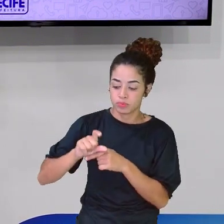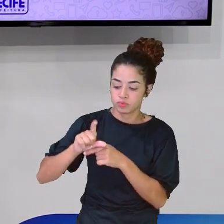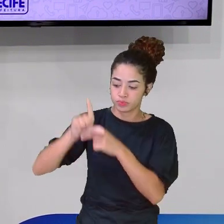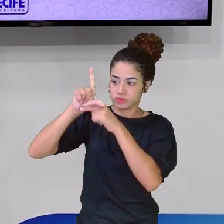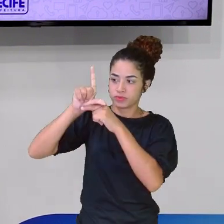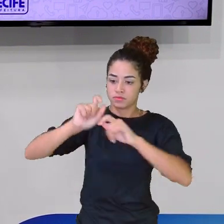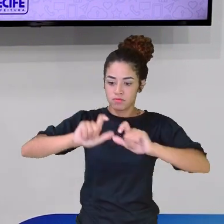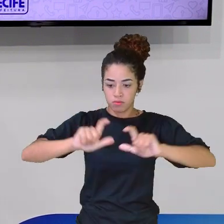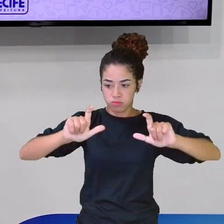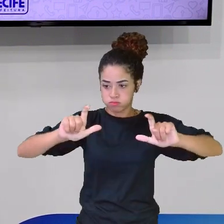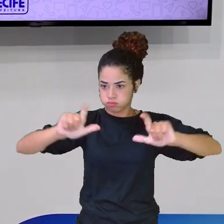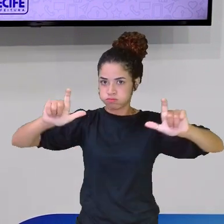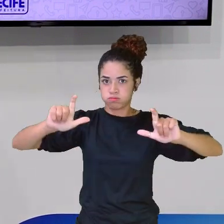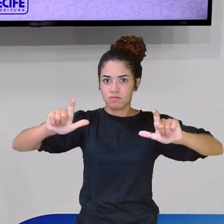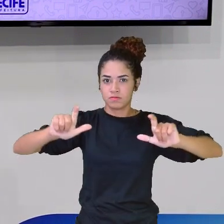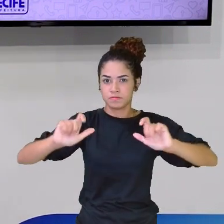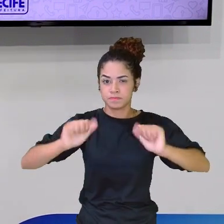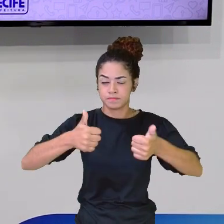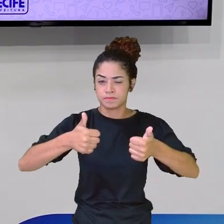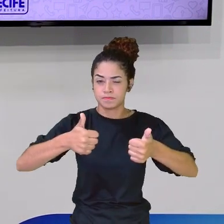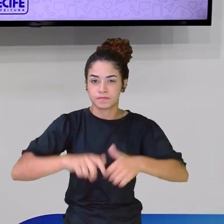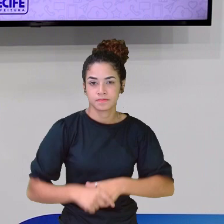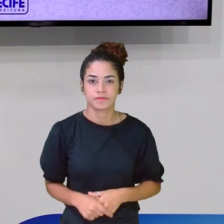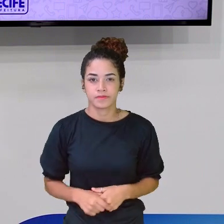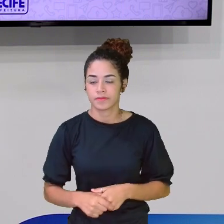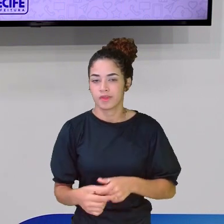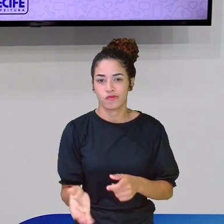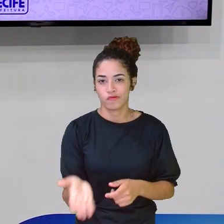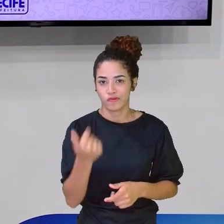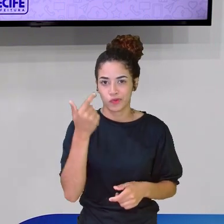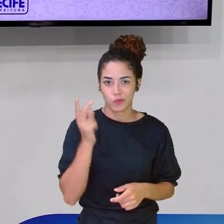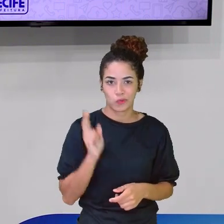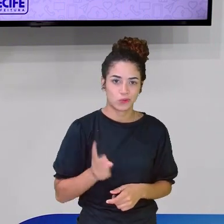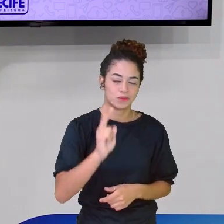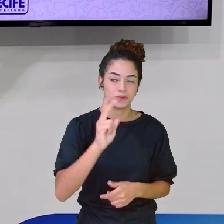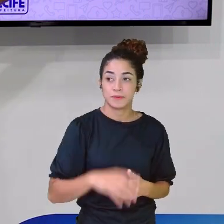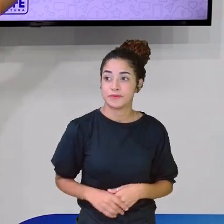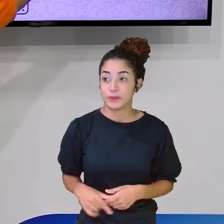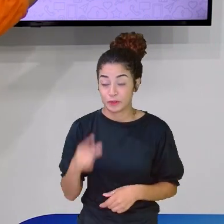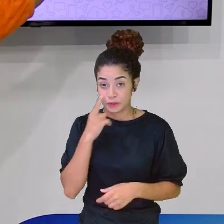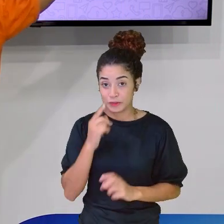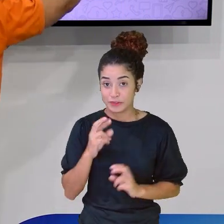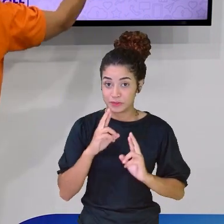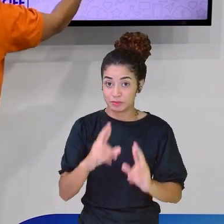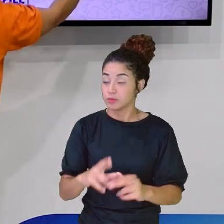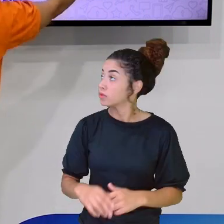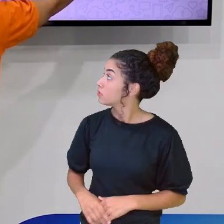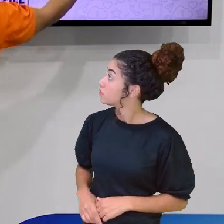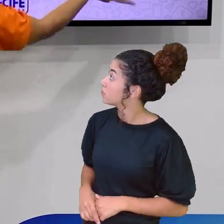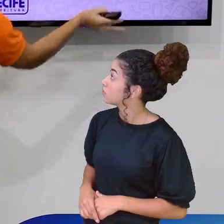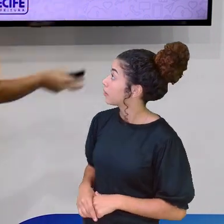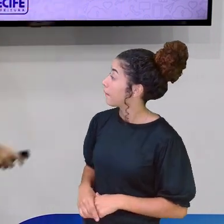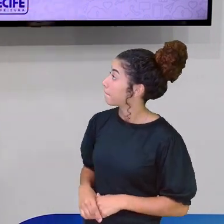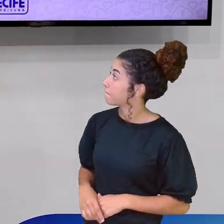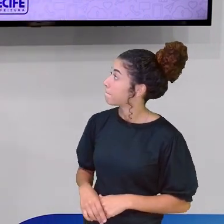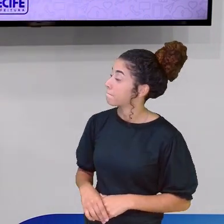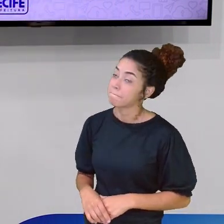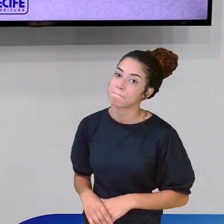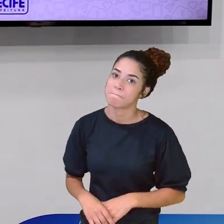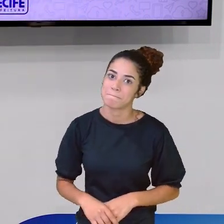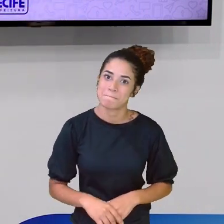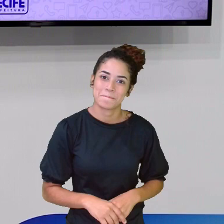aumentando o meu tamanho. Tranquilo? Vamos embora. Olha aqui a resposta, 4 metros quadrados por